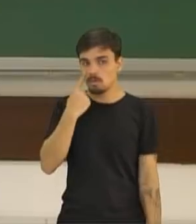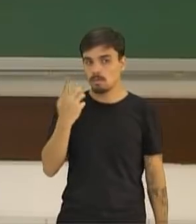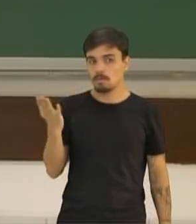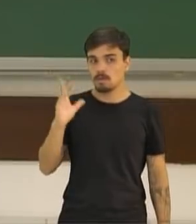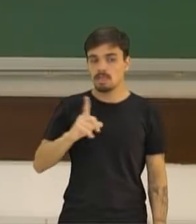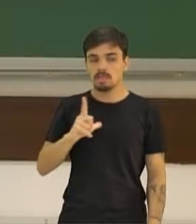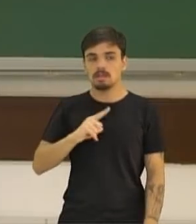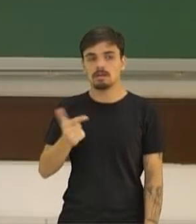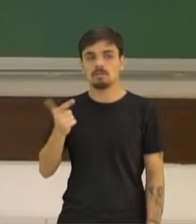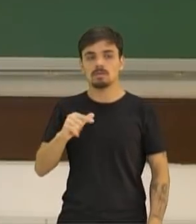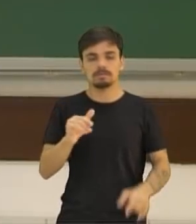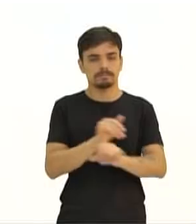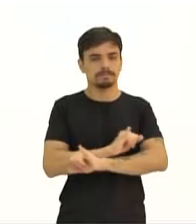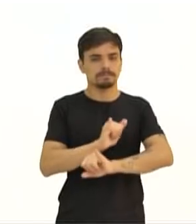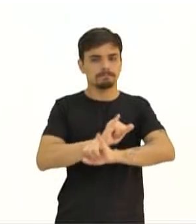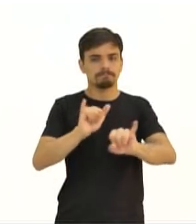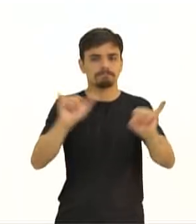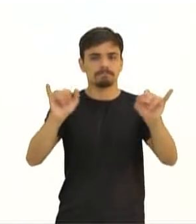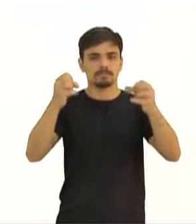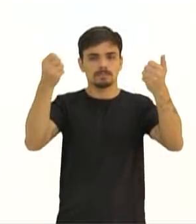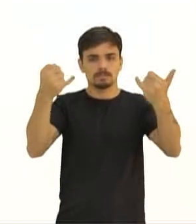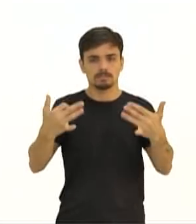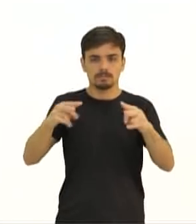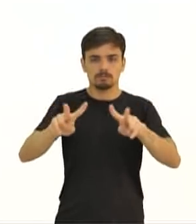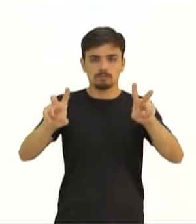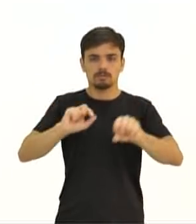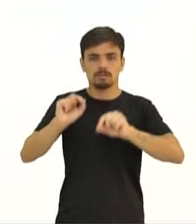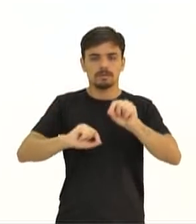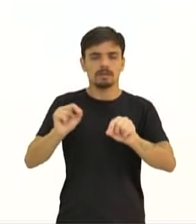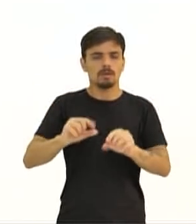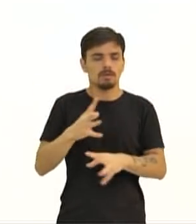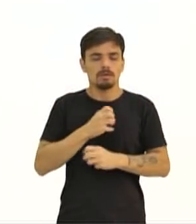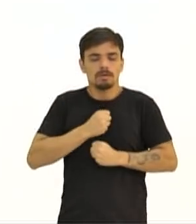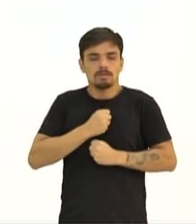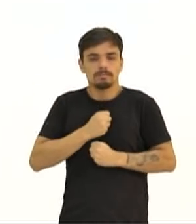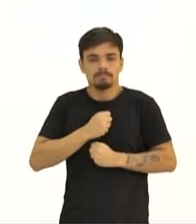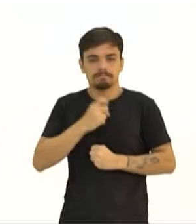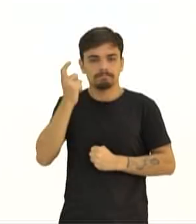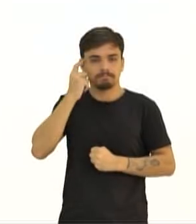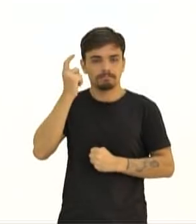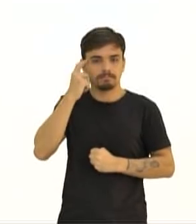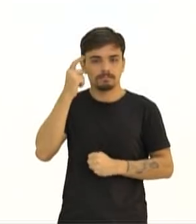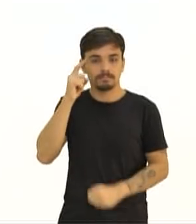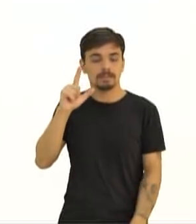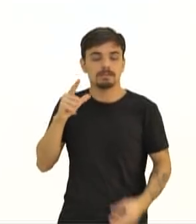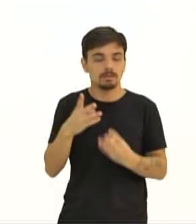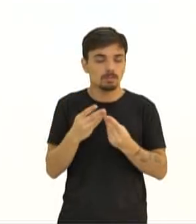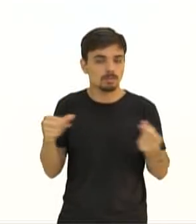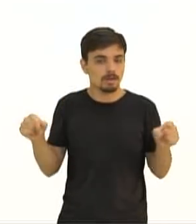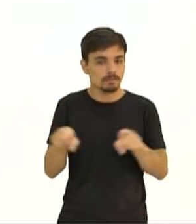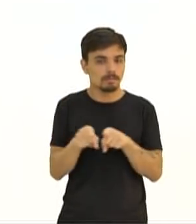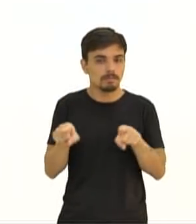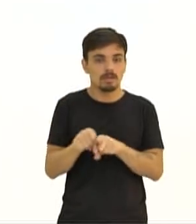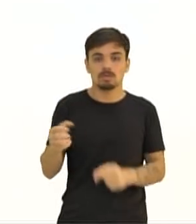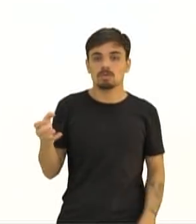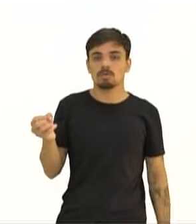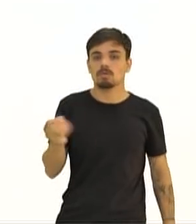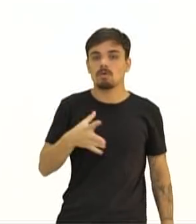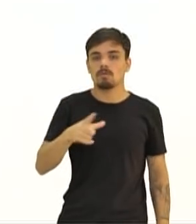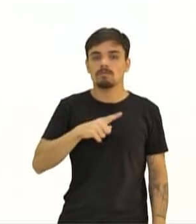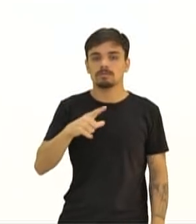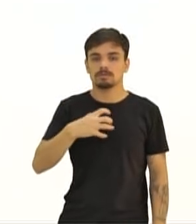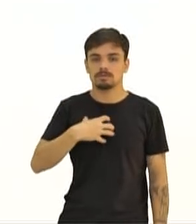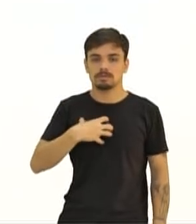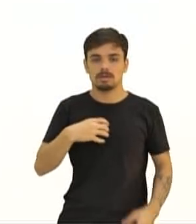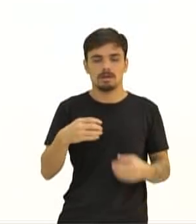nós temos o anúncio publicitário que diz: não se reprima. Pense Light. Nova linha Batavo Pense